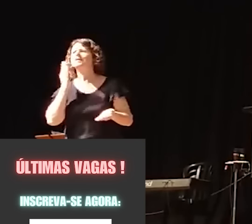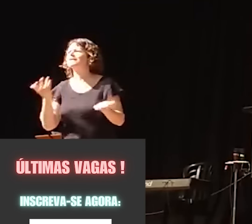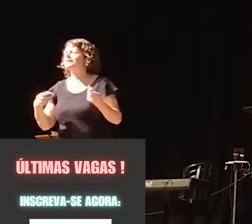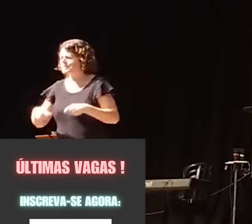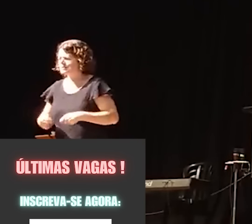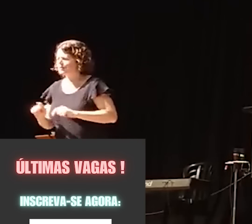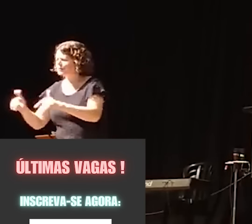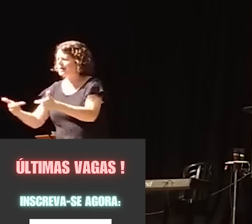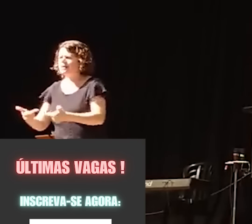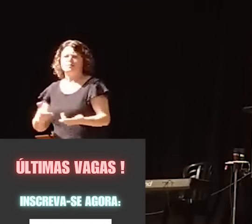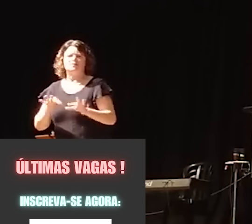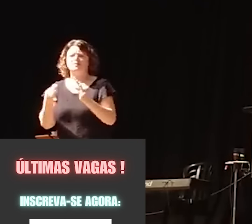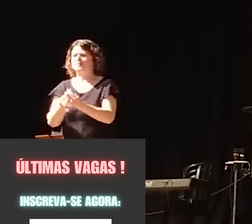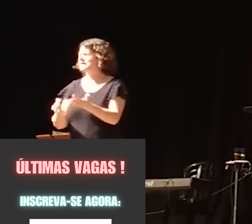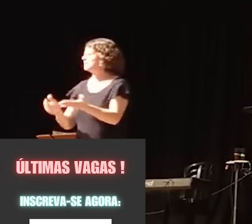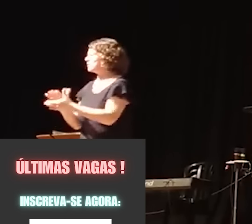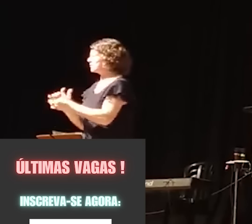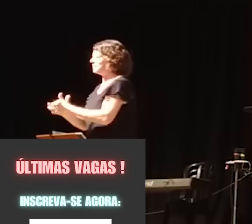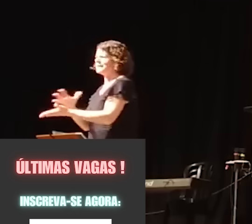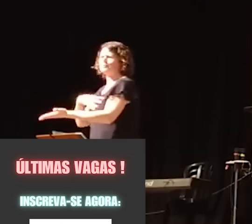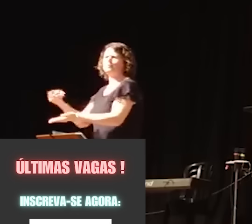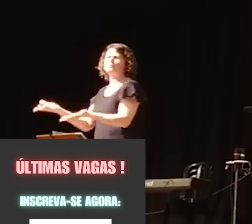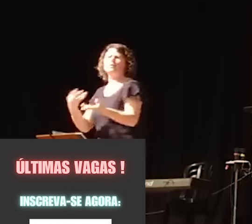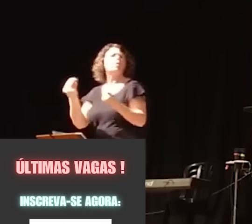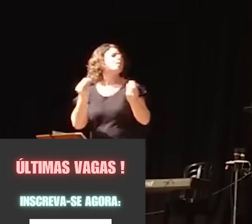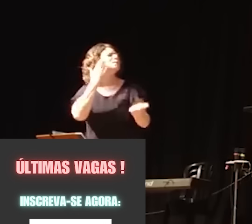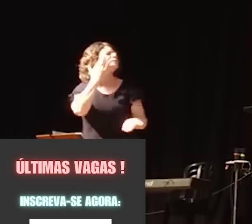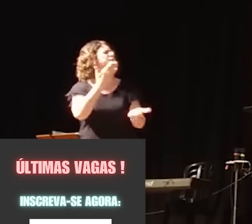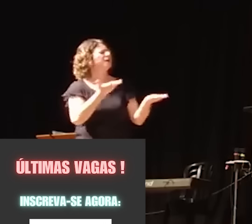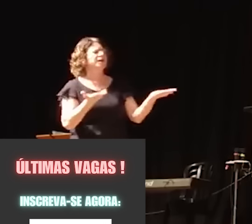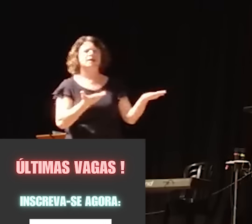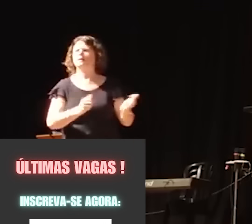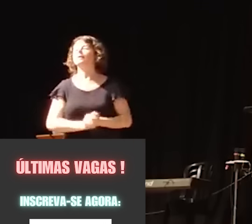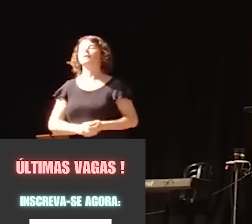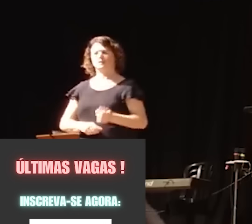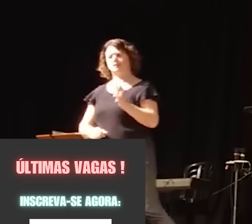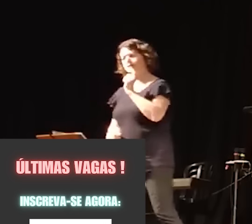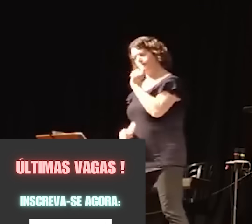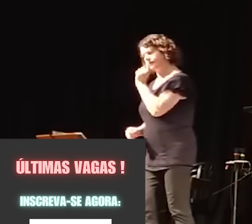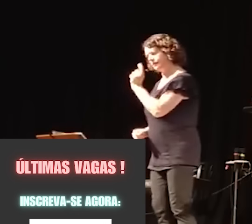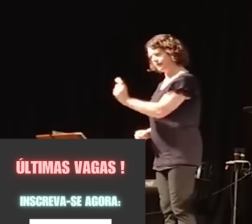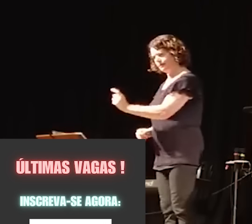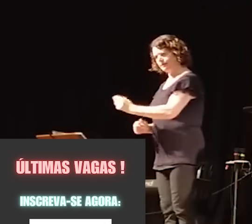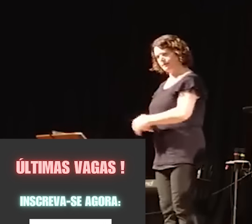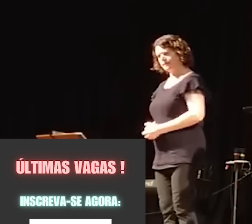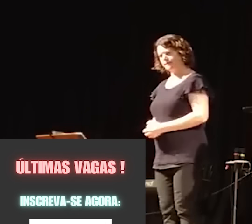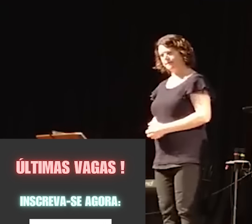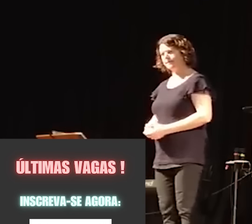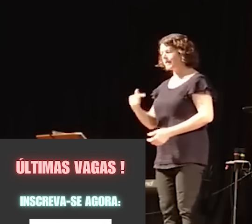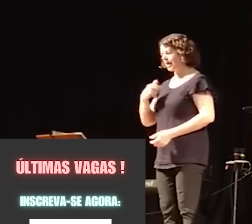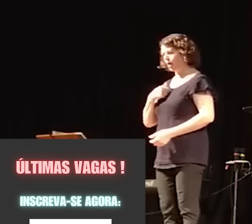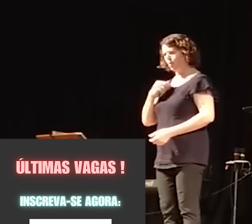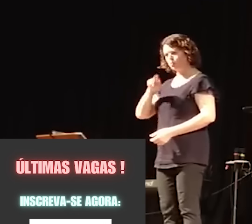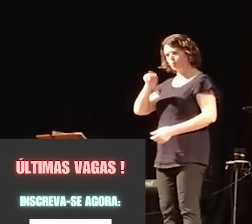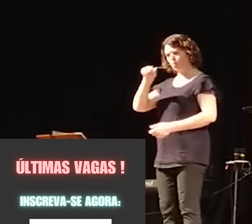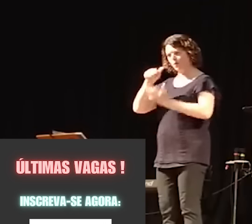pelo meu filho não eu vou te dar aqui uma palavra de um pastor que não desiste eu não